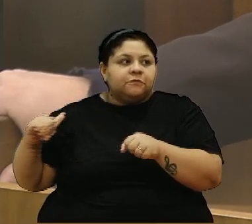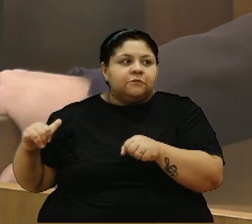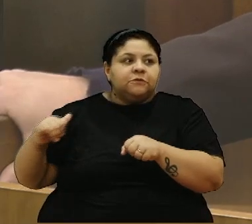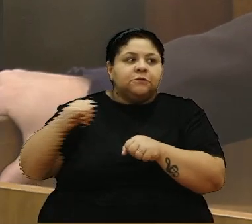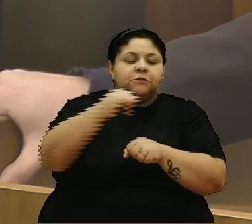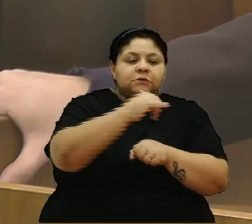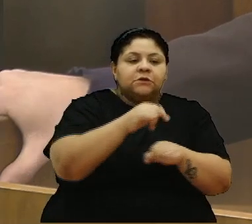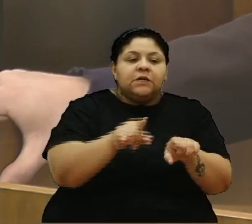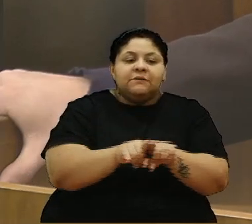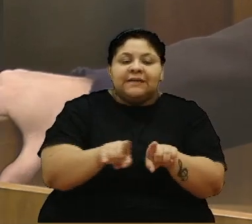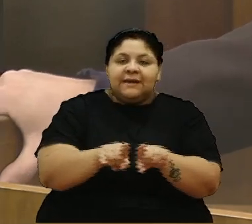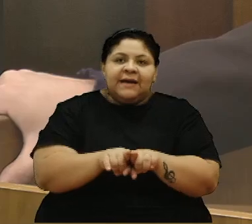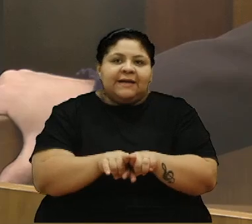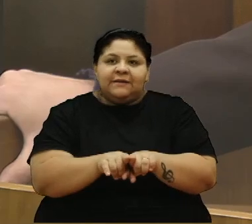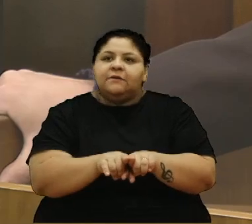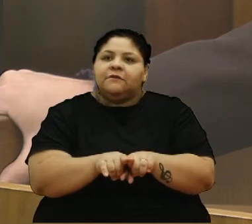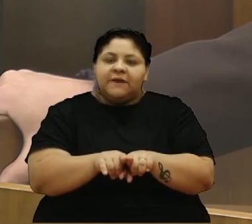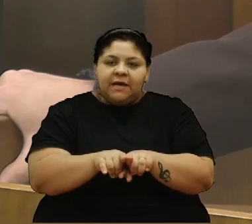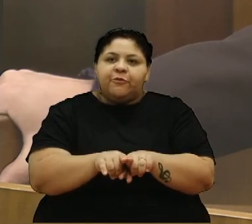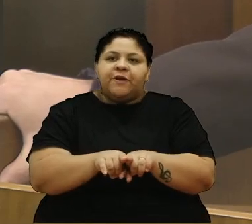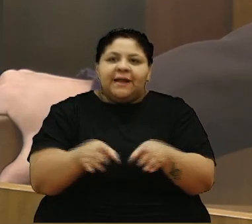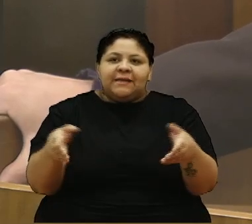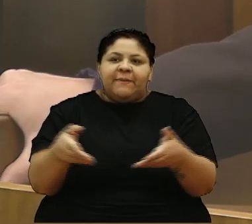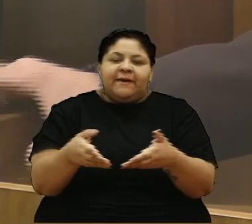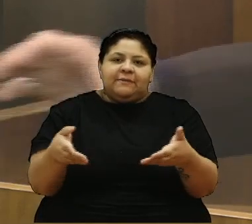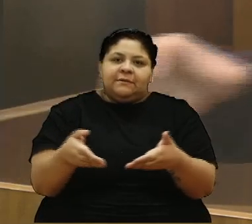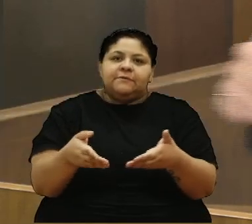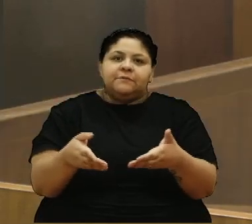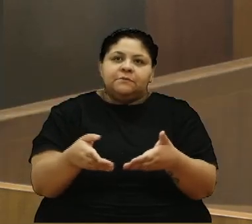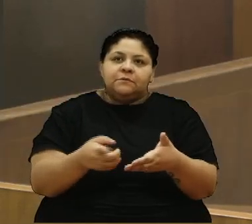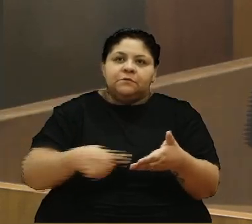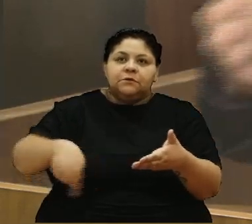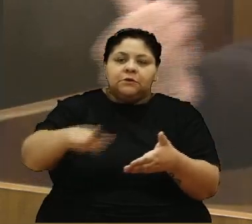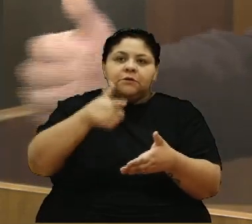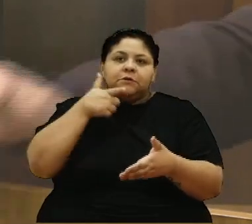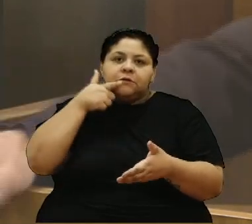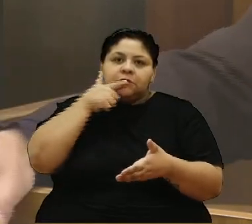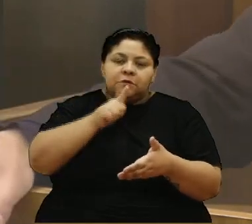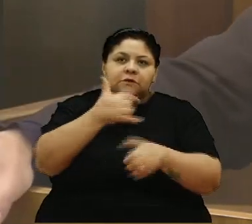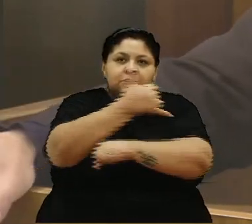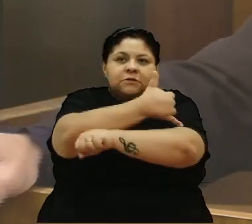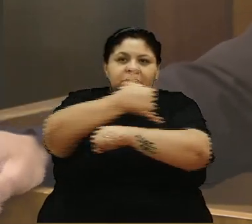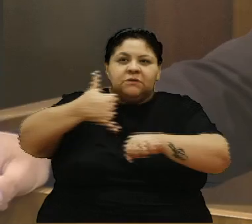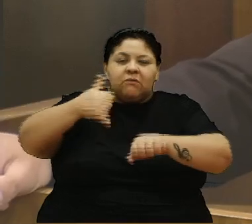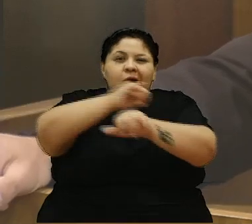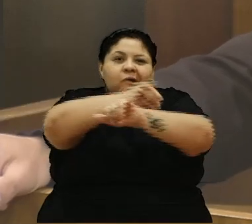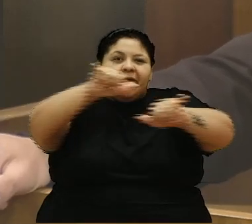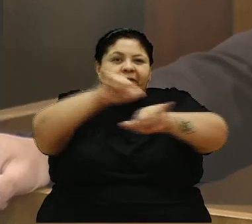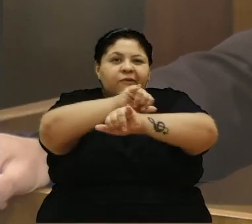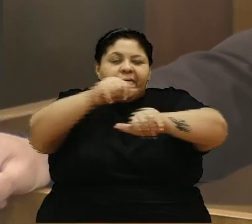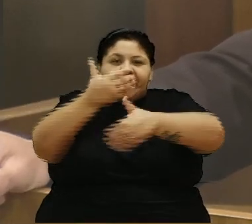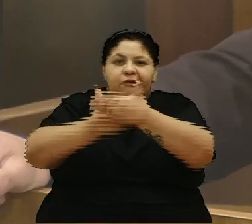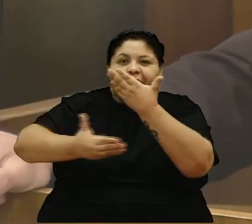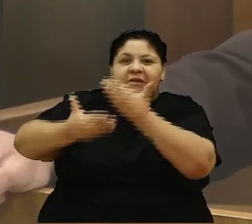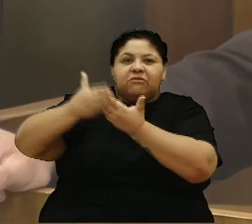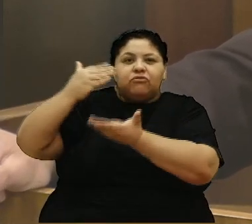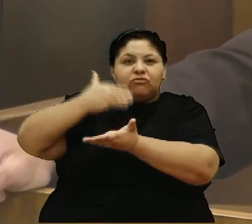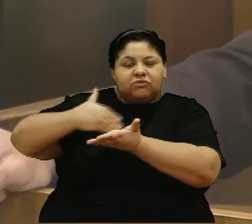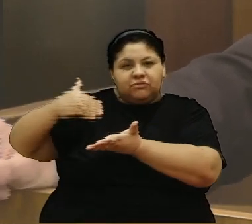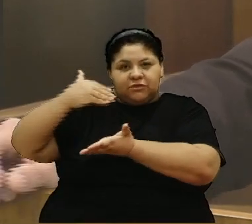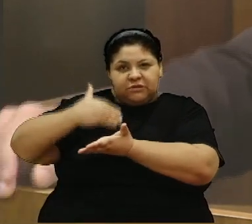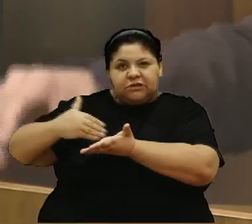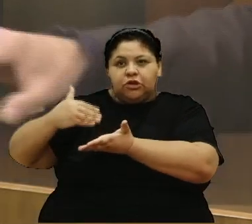conjuntos. Então, agradeço por ter nos dado essa oportunidade. E a gente conseguiu passar essa explanação a todos os secretários, todos